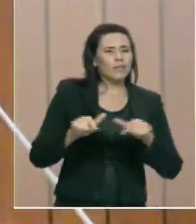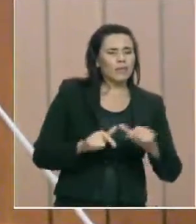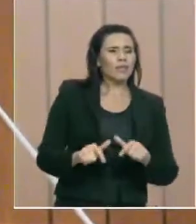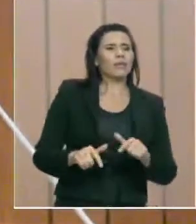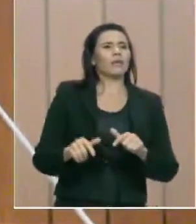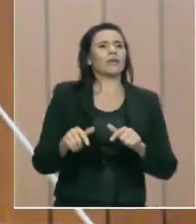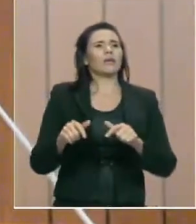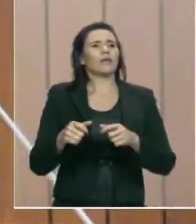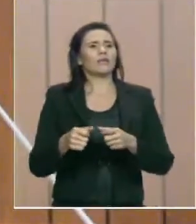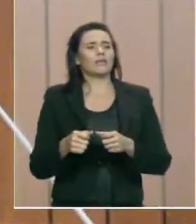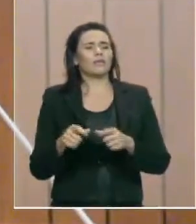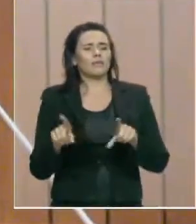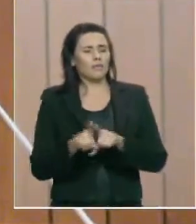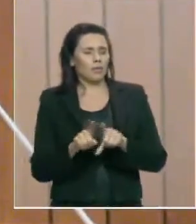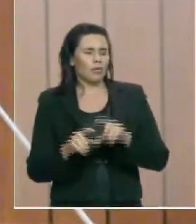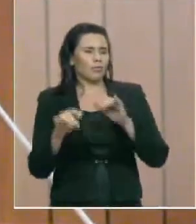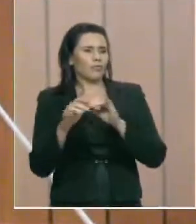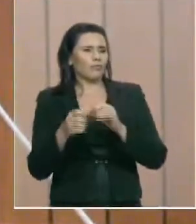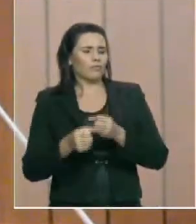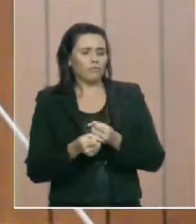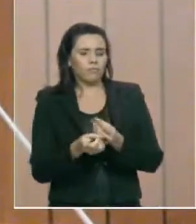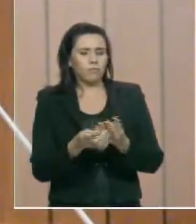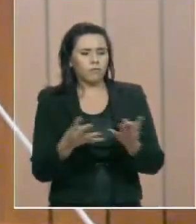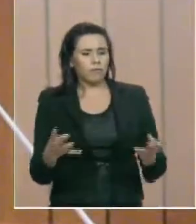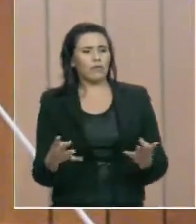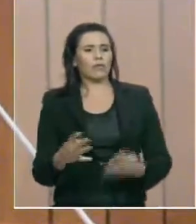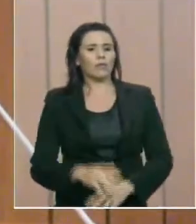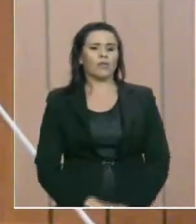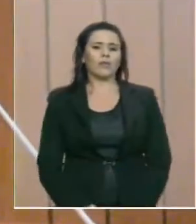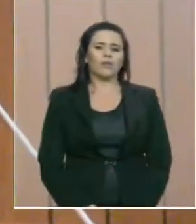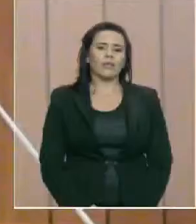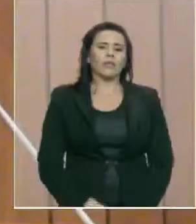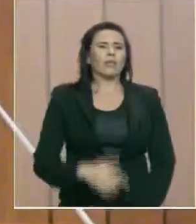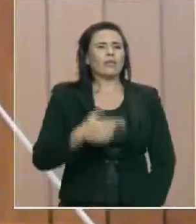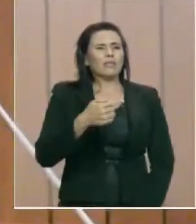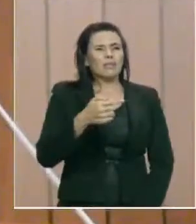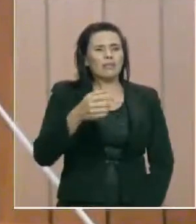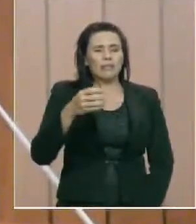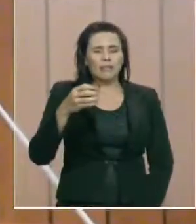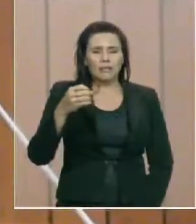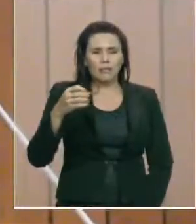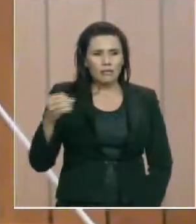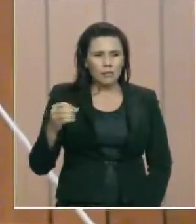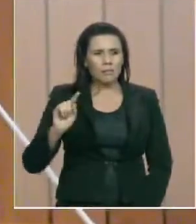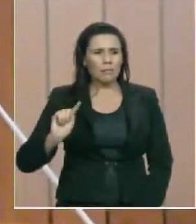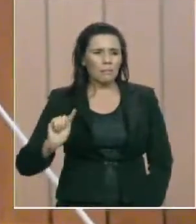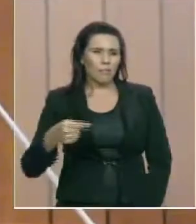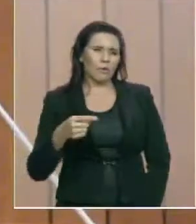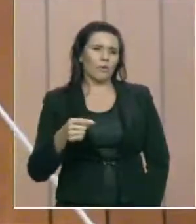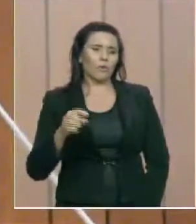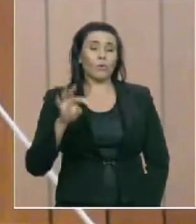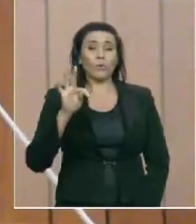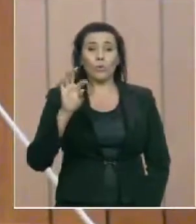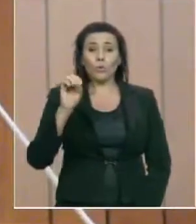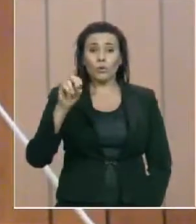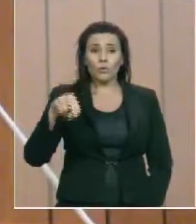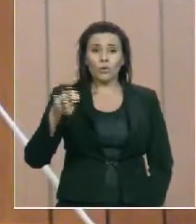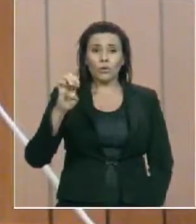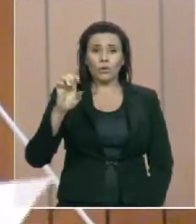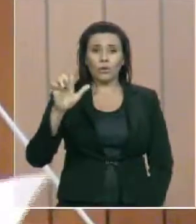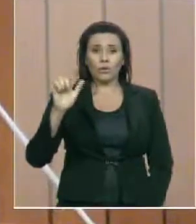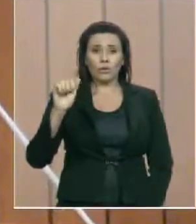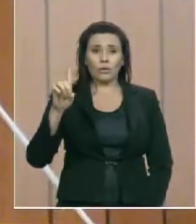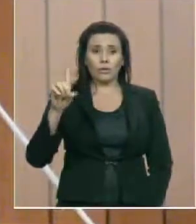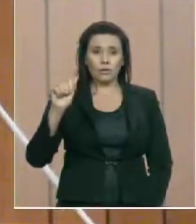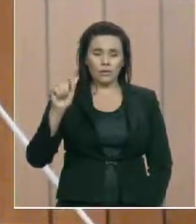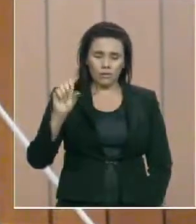milhões e 700 mil toneladas de soja. Mas o que é importante nisso, a inclusão